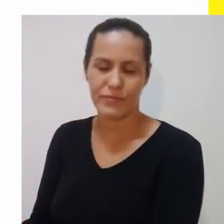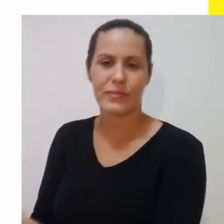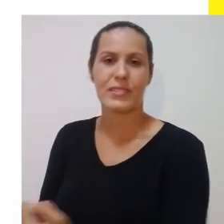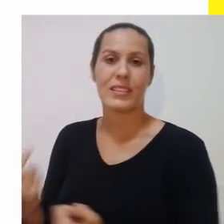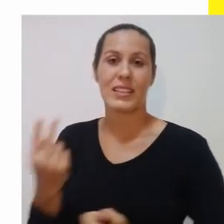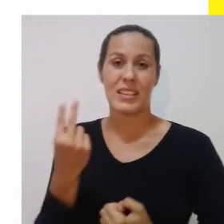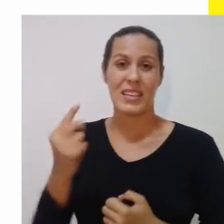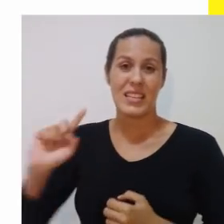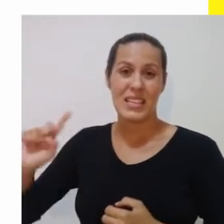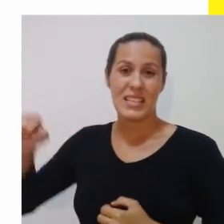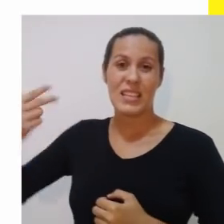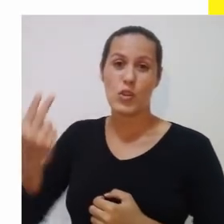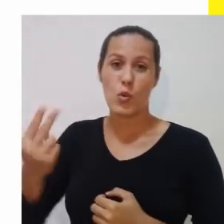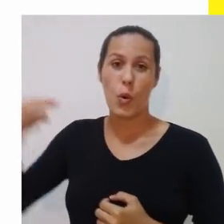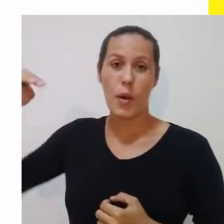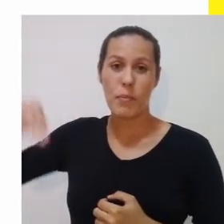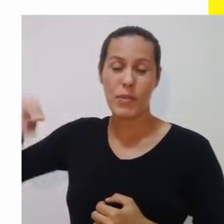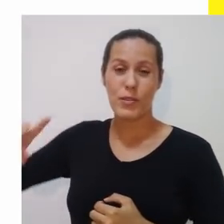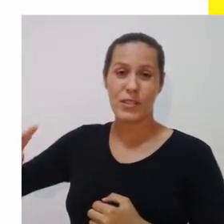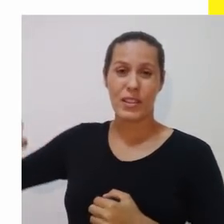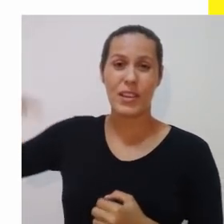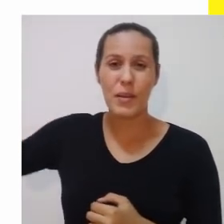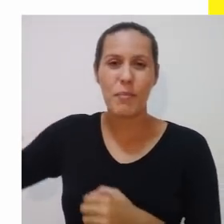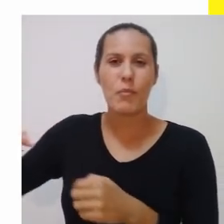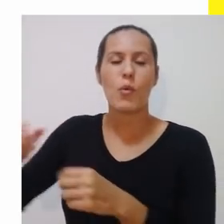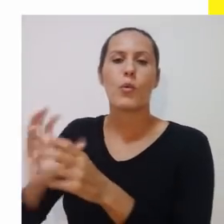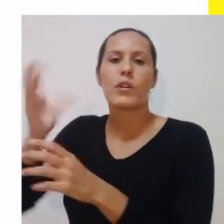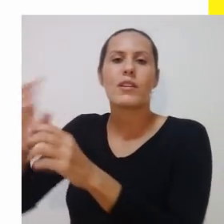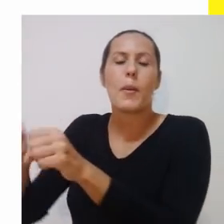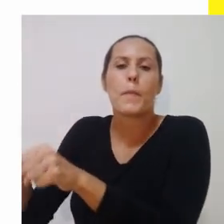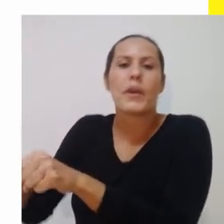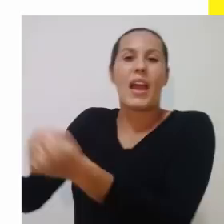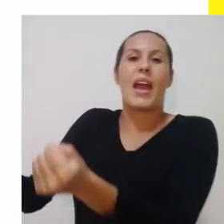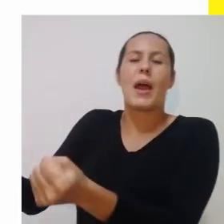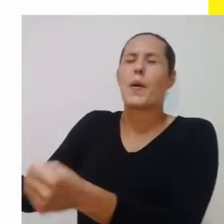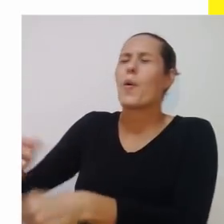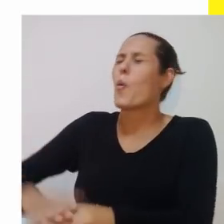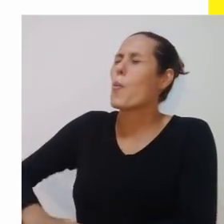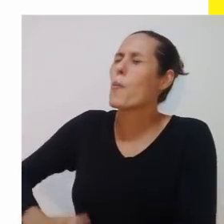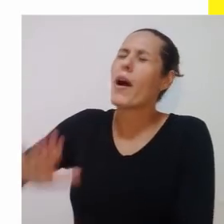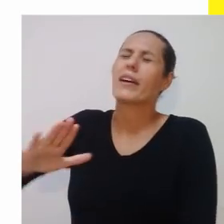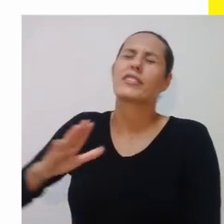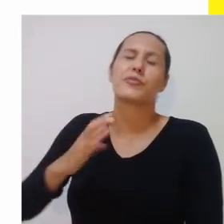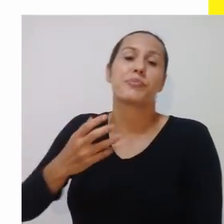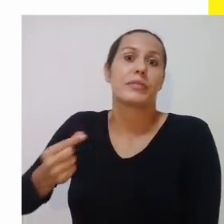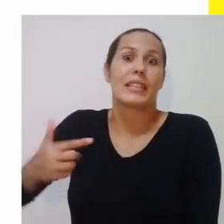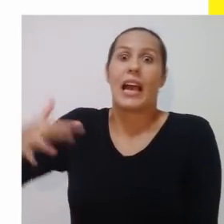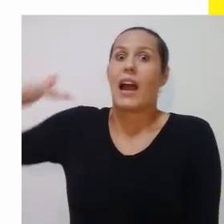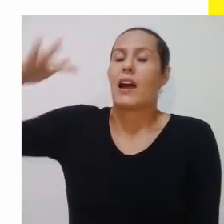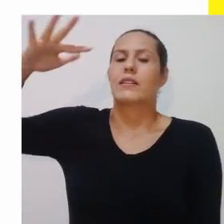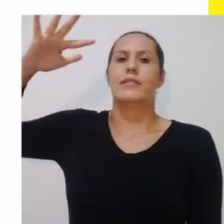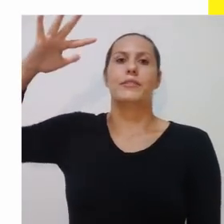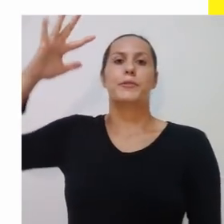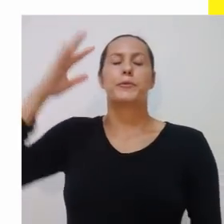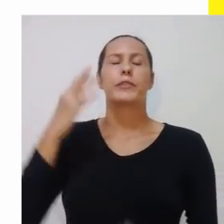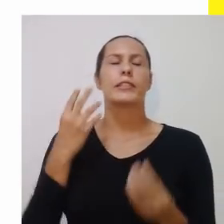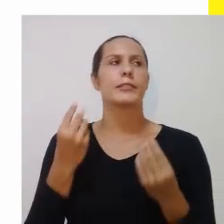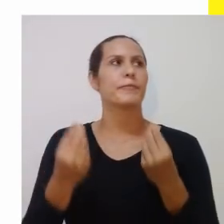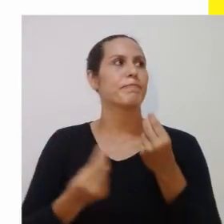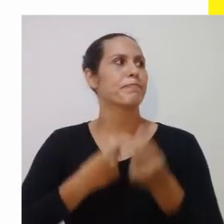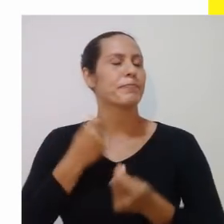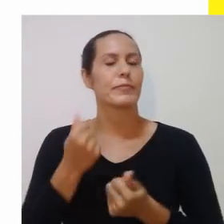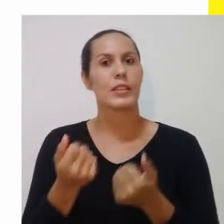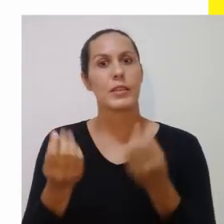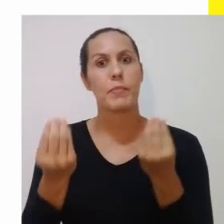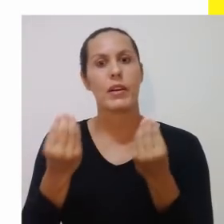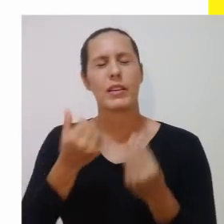pedido. E 2 minutos depois, quebra um dos vasos. E era o mais caro. Imaginem a